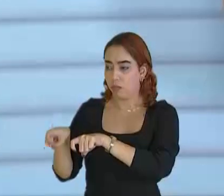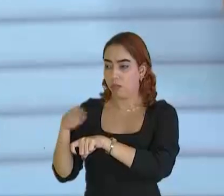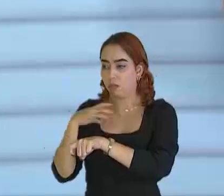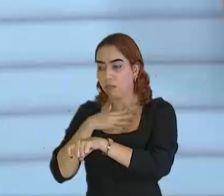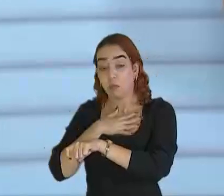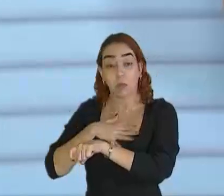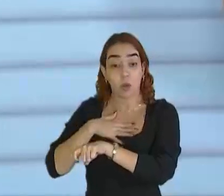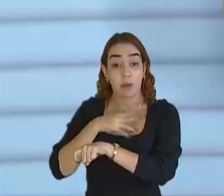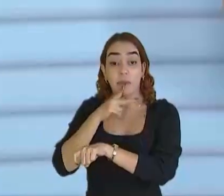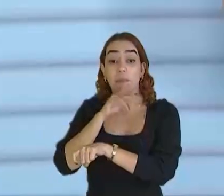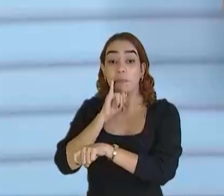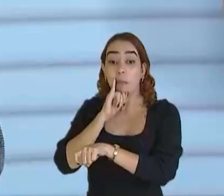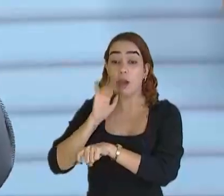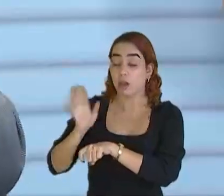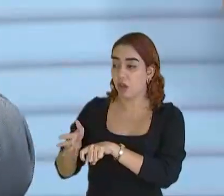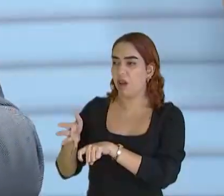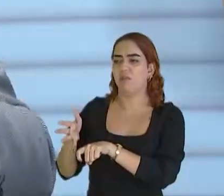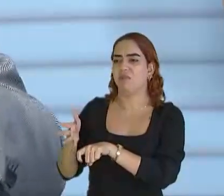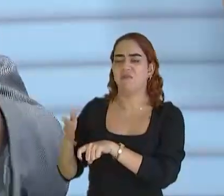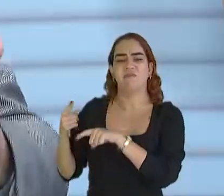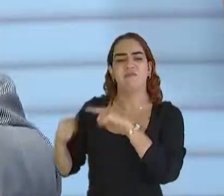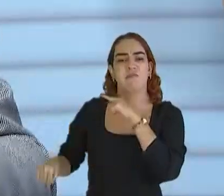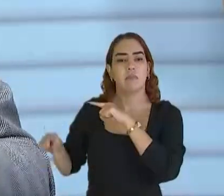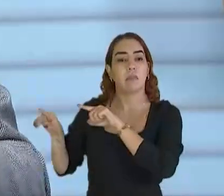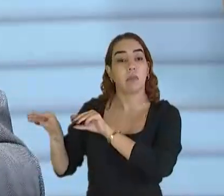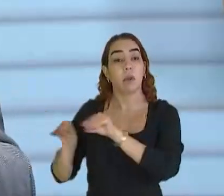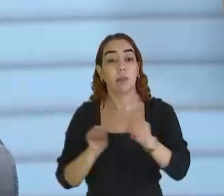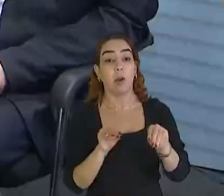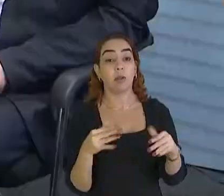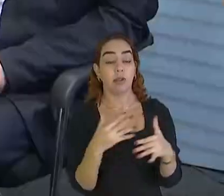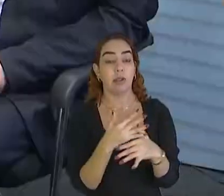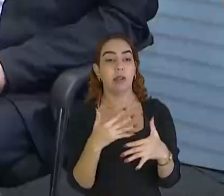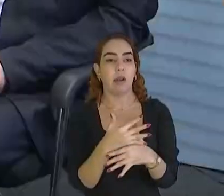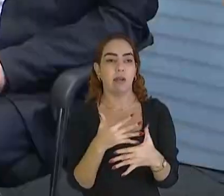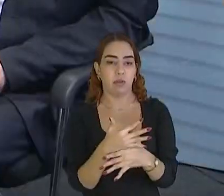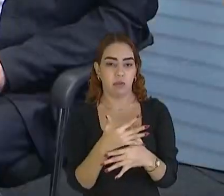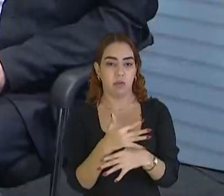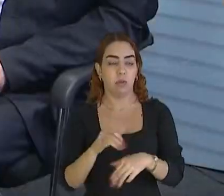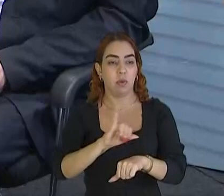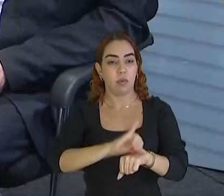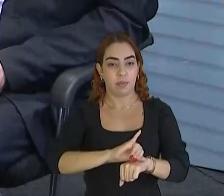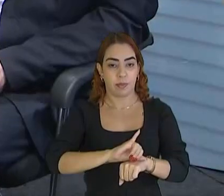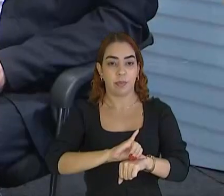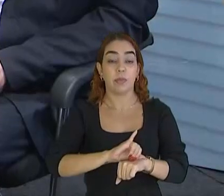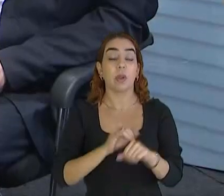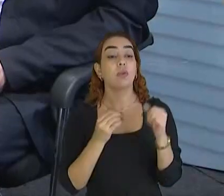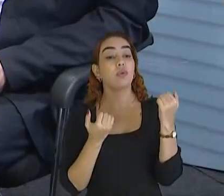ele tem ao longo das décadas migrado para as médias e grandes cidades. E ele hoje